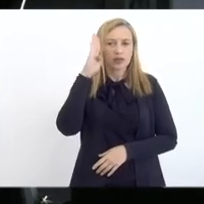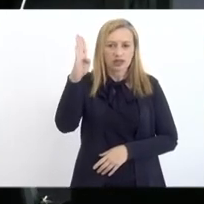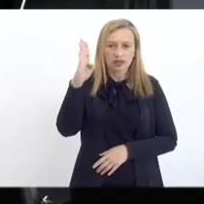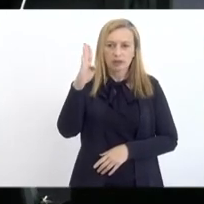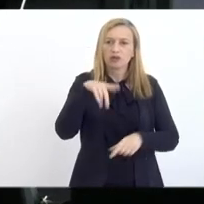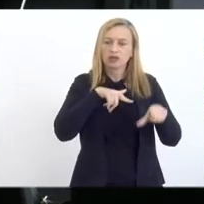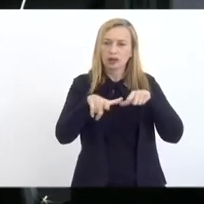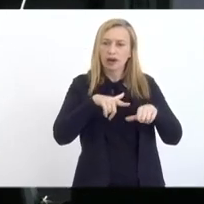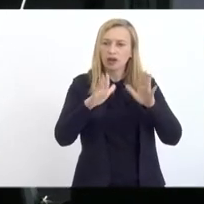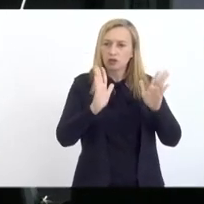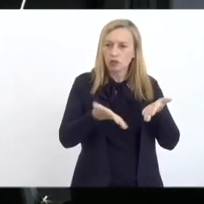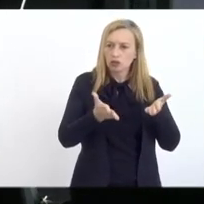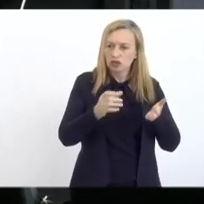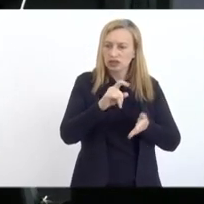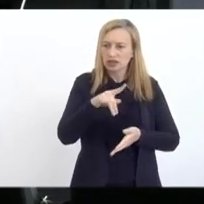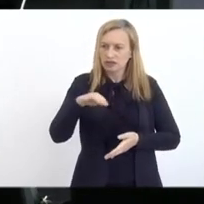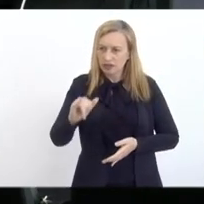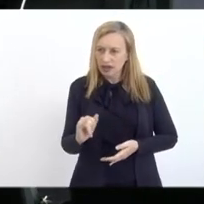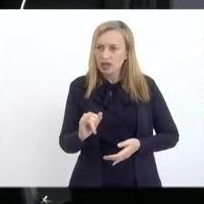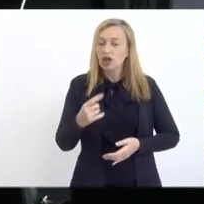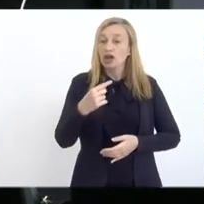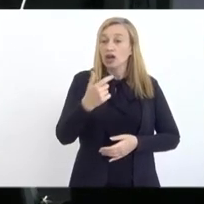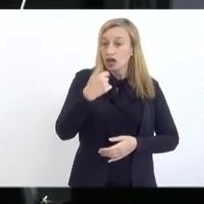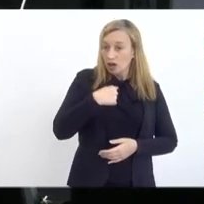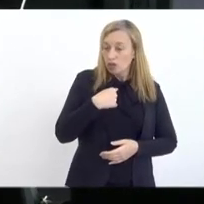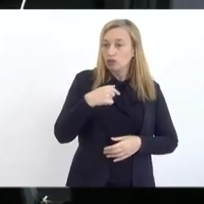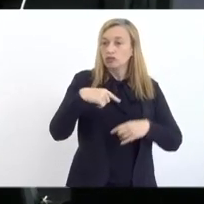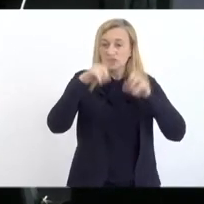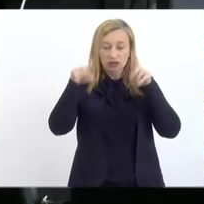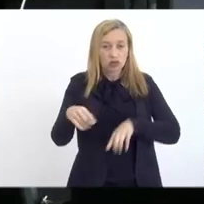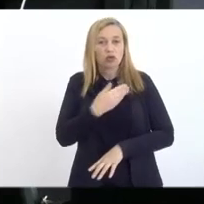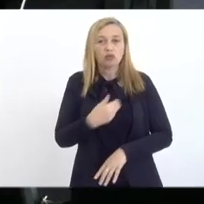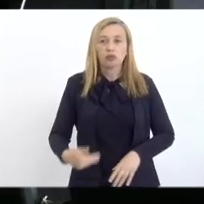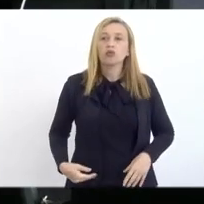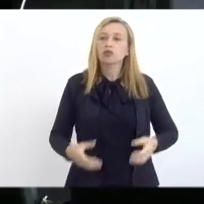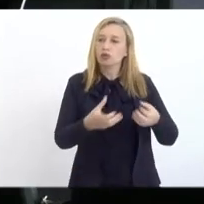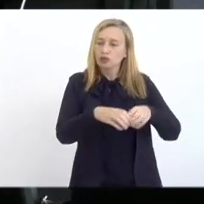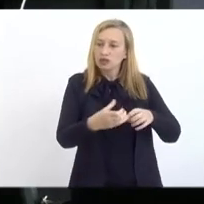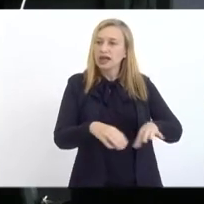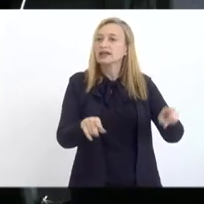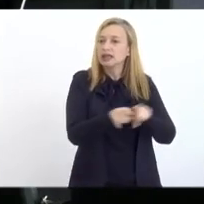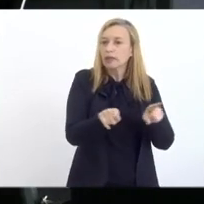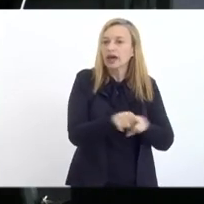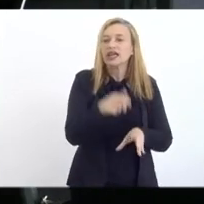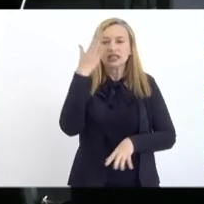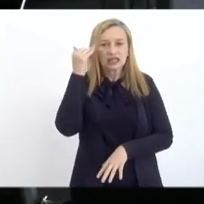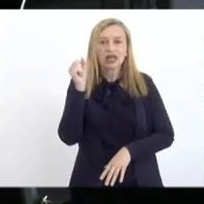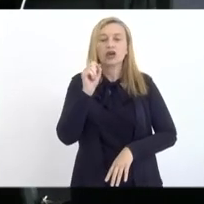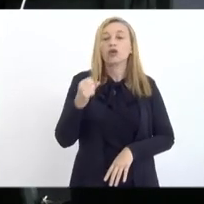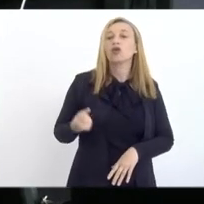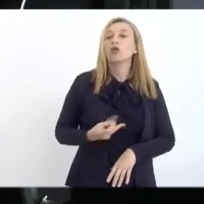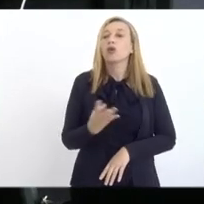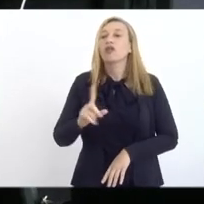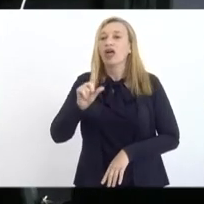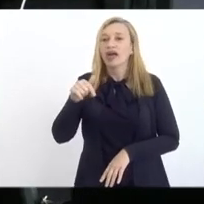da CEPLAG hoje. Eu, como servidor público também concursado, sei o quanto isso é